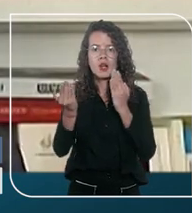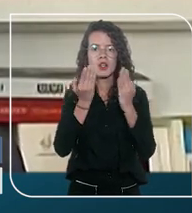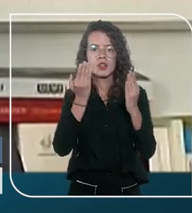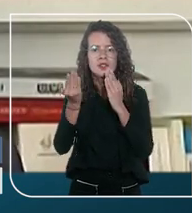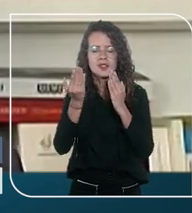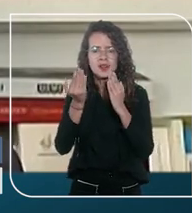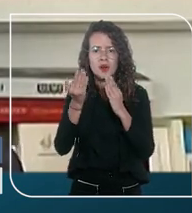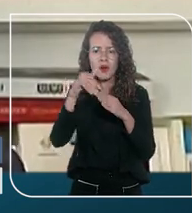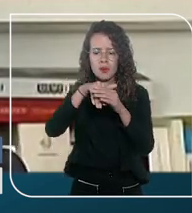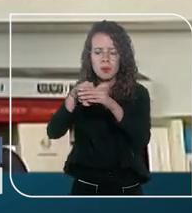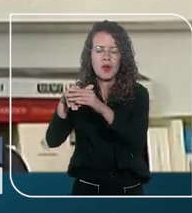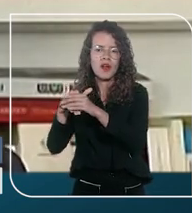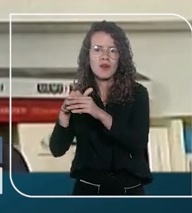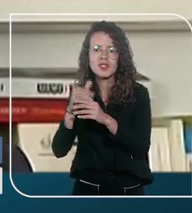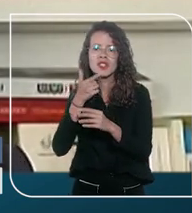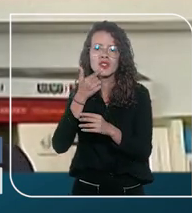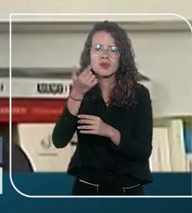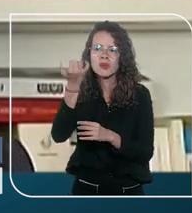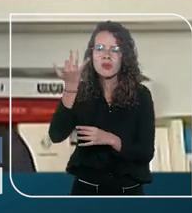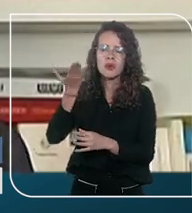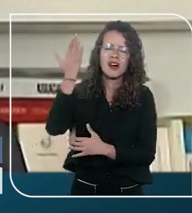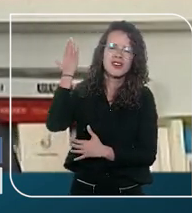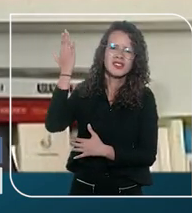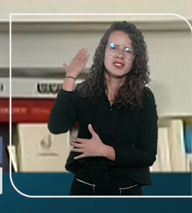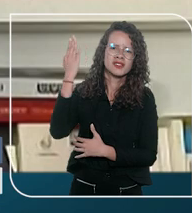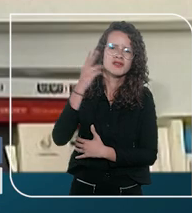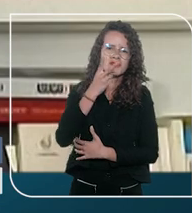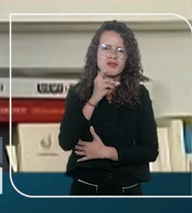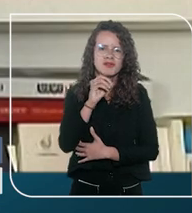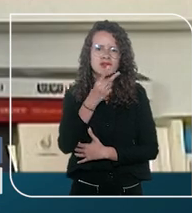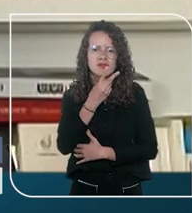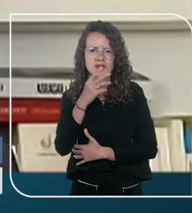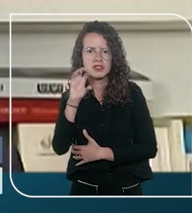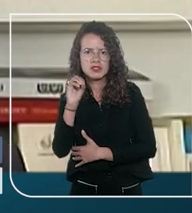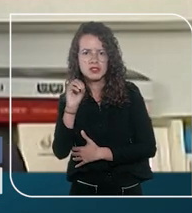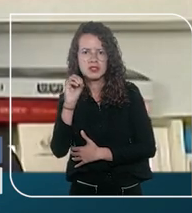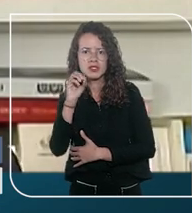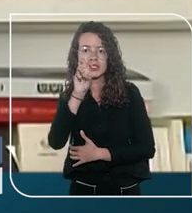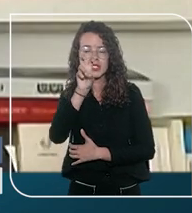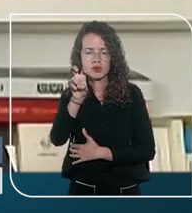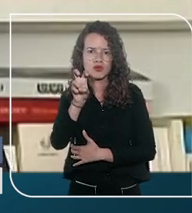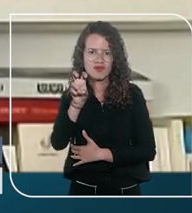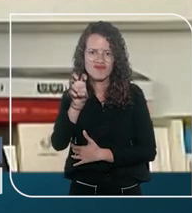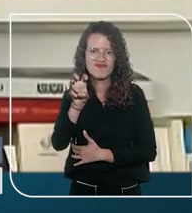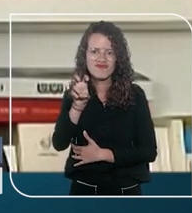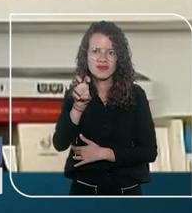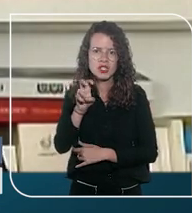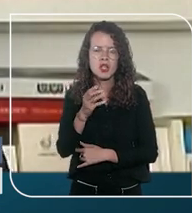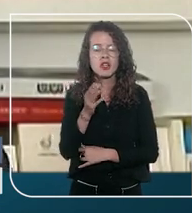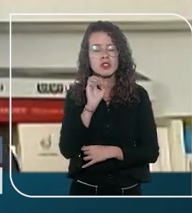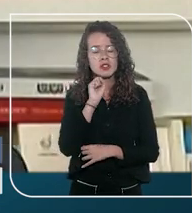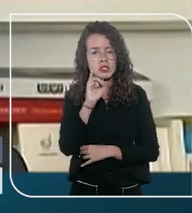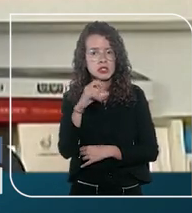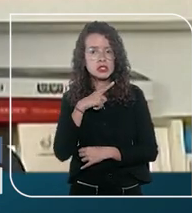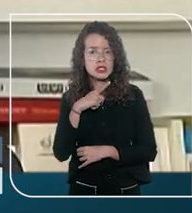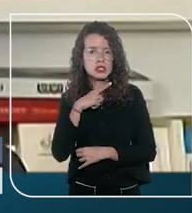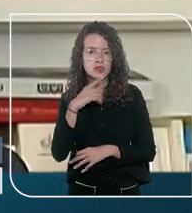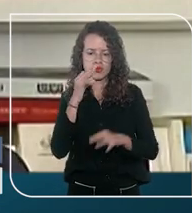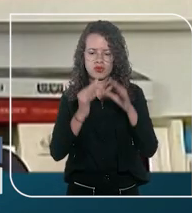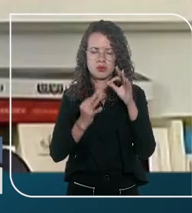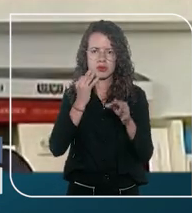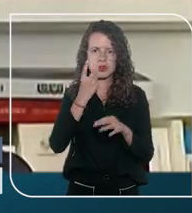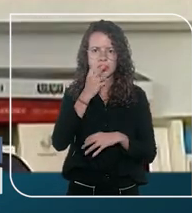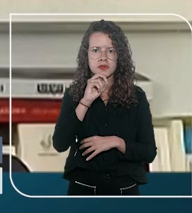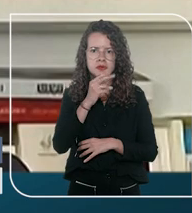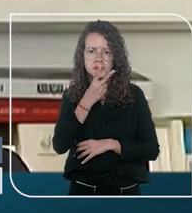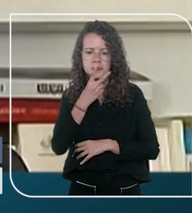acórdão proferido em 2005. Então, se houve o julgamento em 2021, imaginando que a parte nos autos tenha indicado um